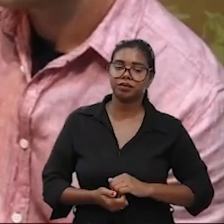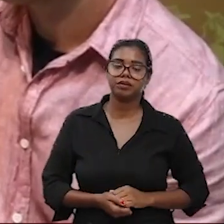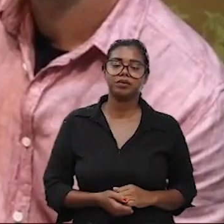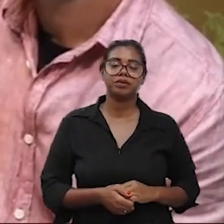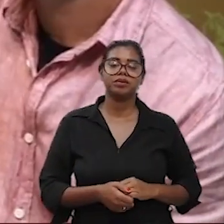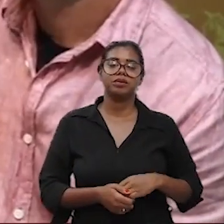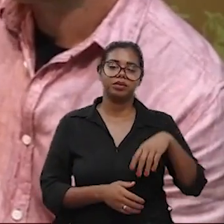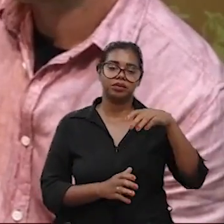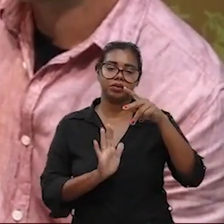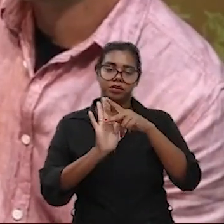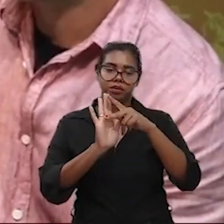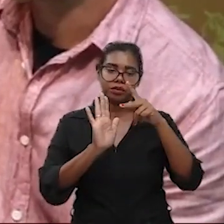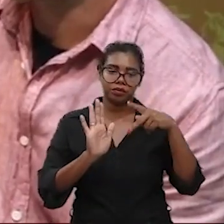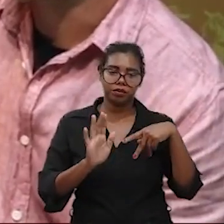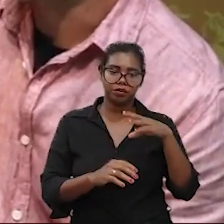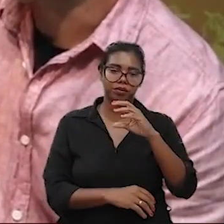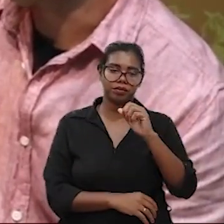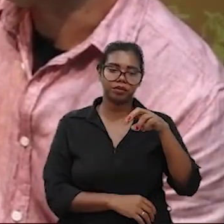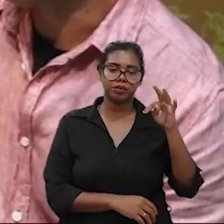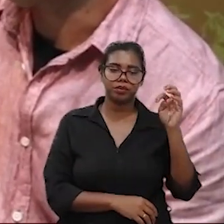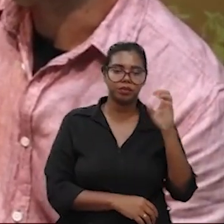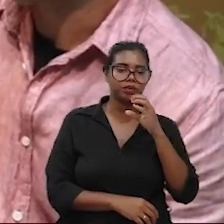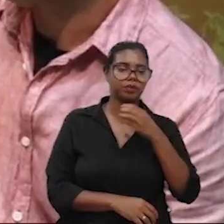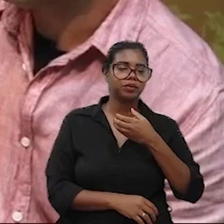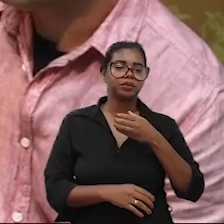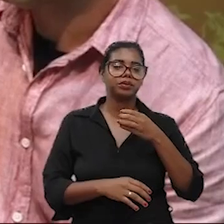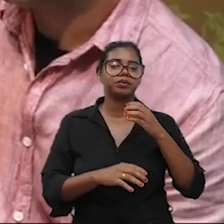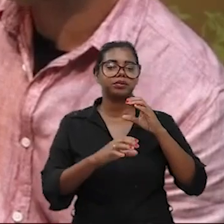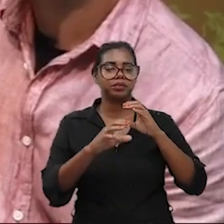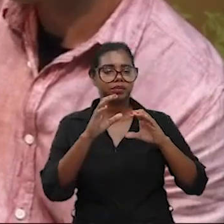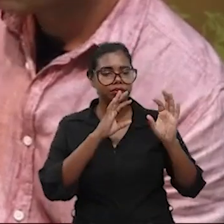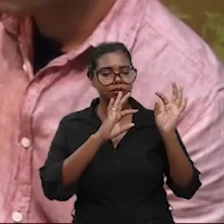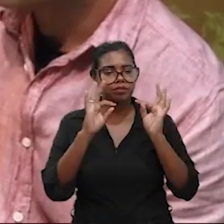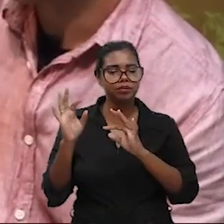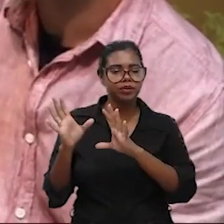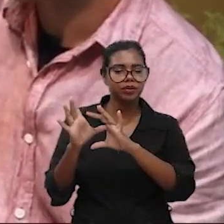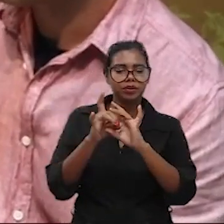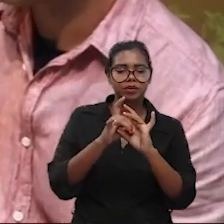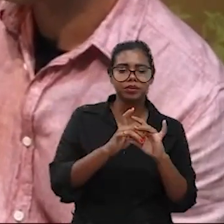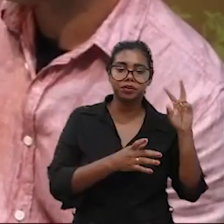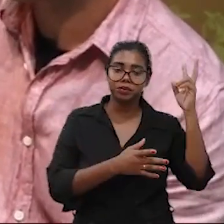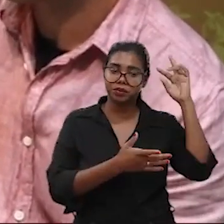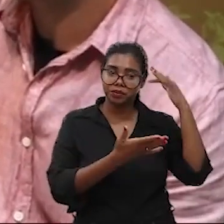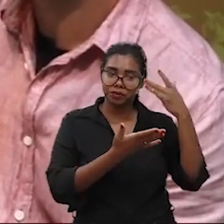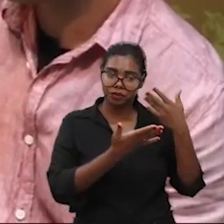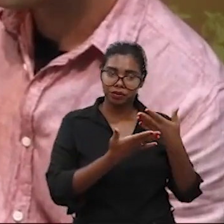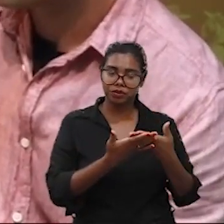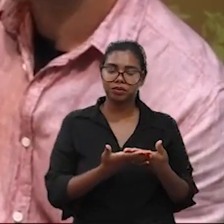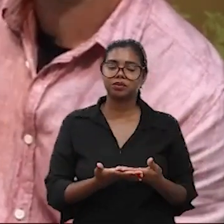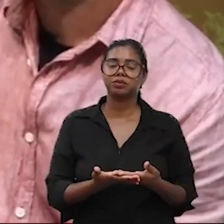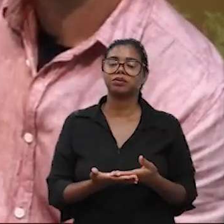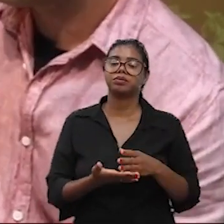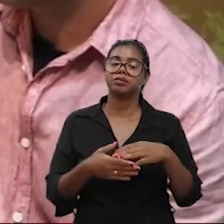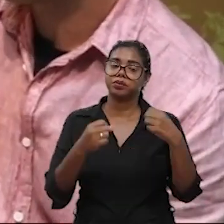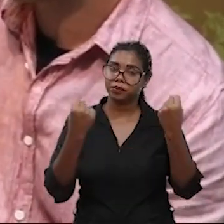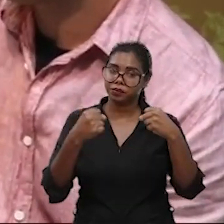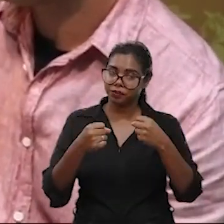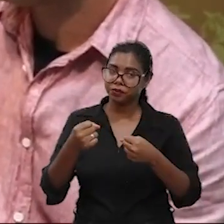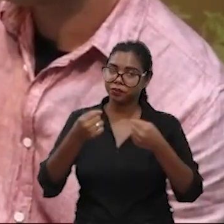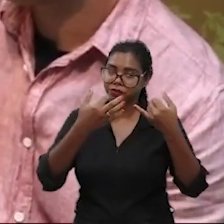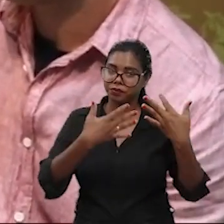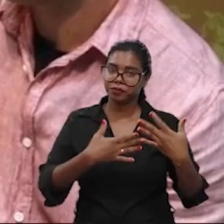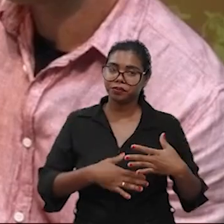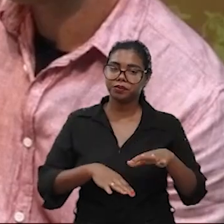trouxe, a partir dessa composição, uma contextualização histórica. E isso também precisa ser passado para o surdo.